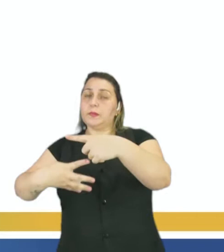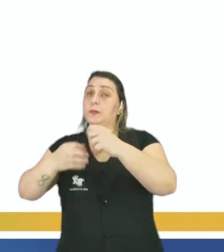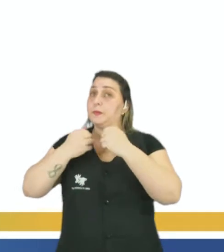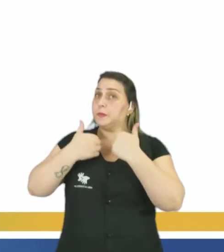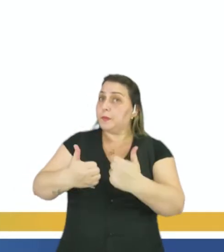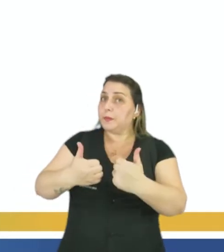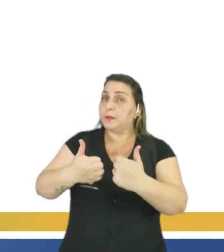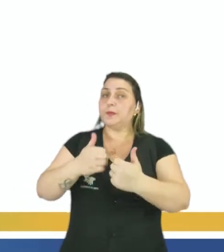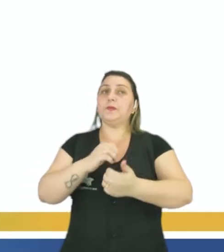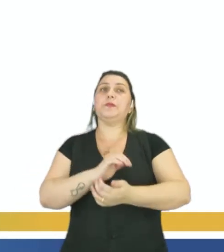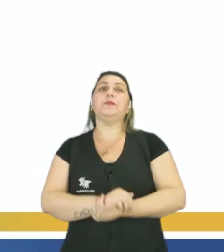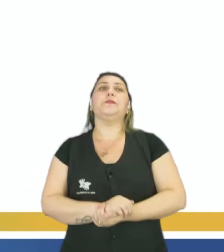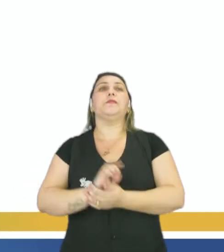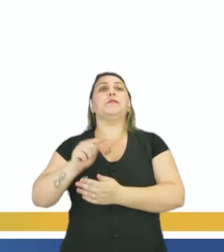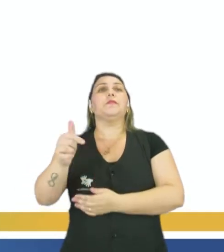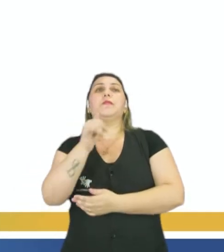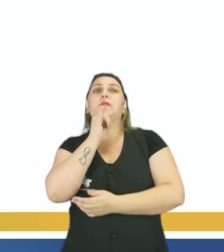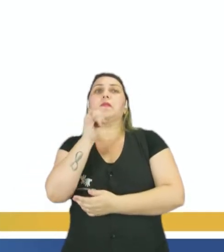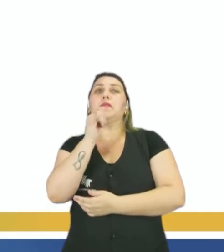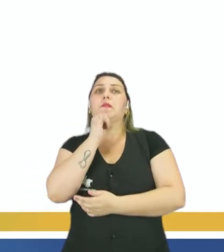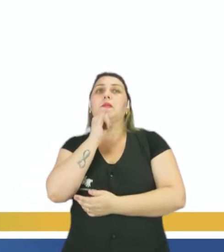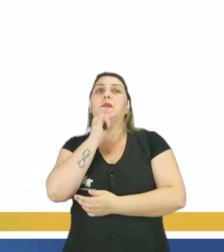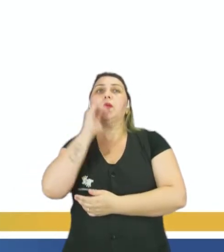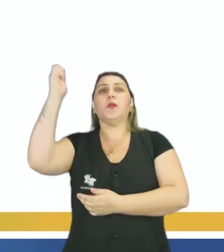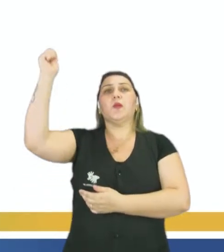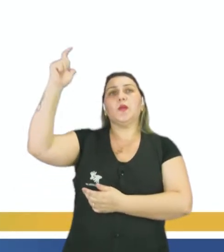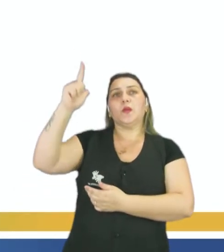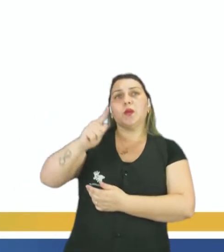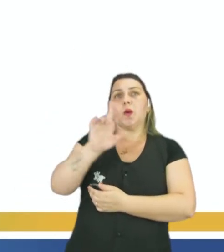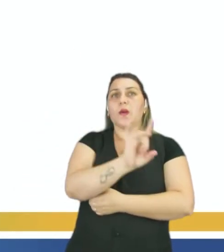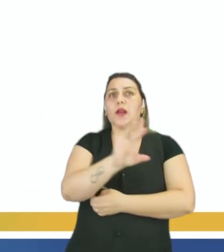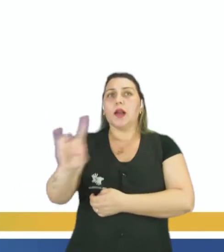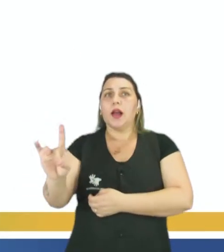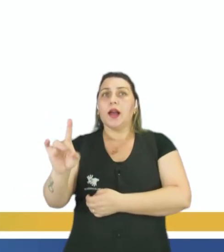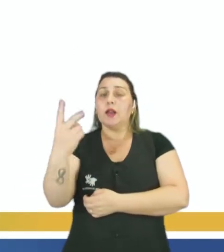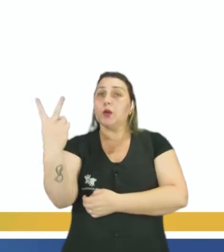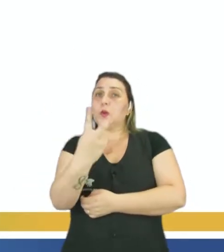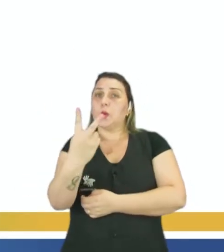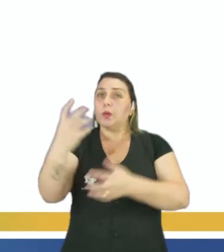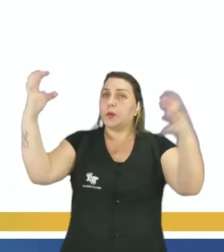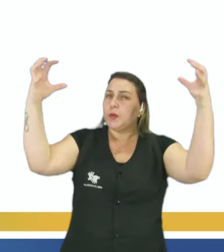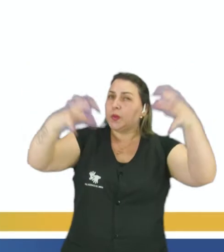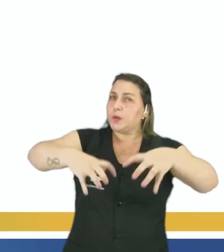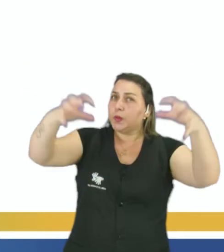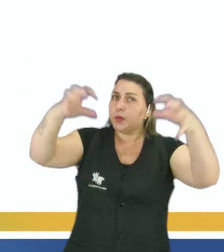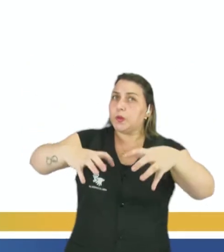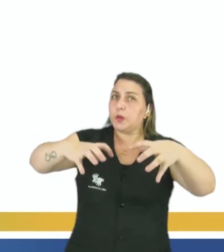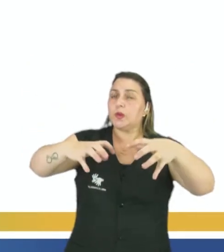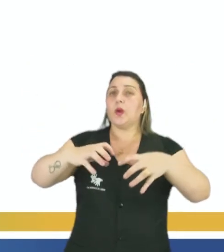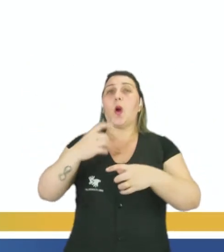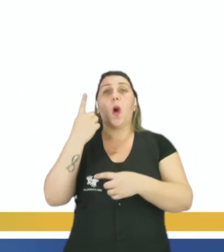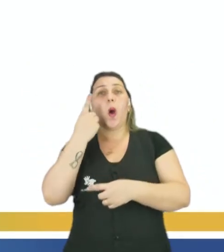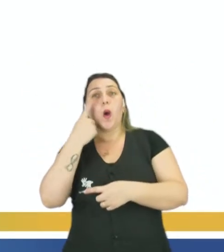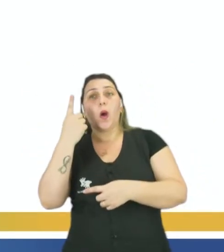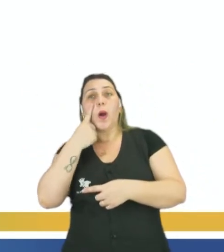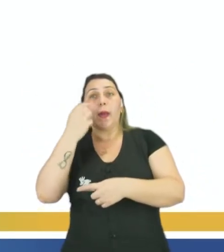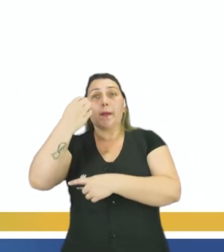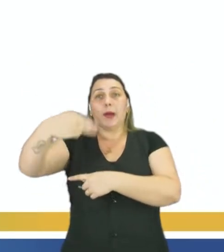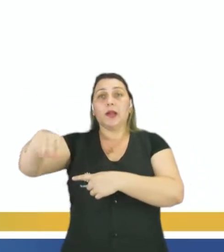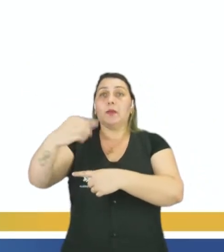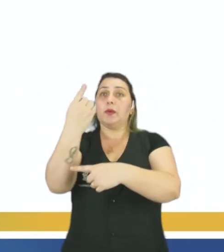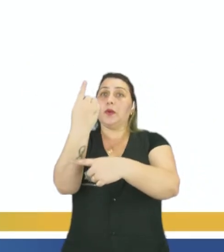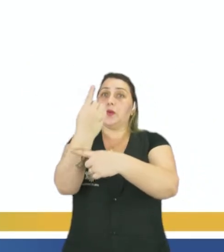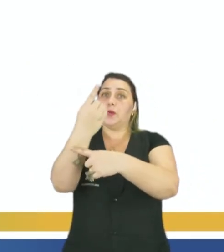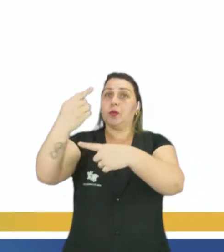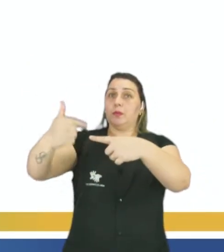Tudo bem? Um outro exemplo. Um dia de sol para cada 2 de chuva. Ou seja, é